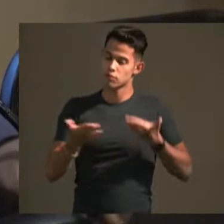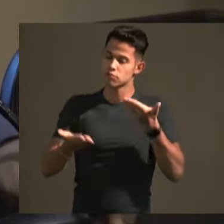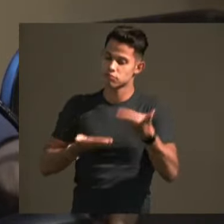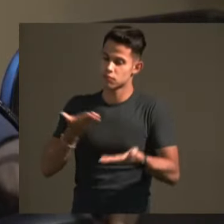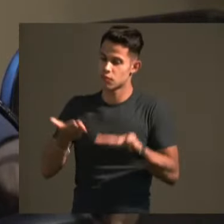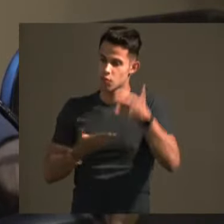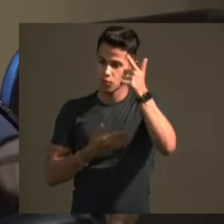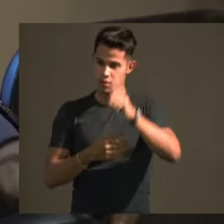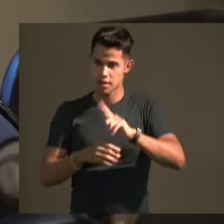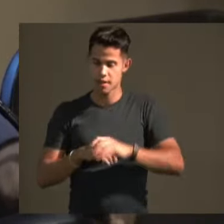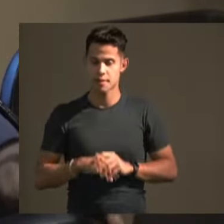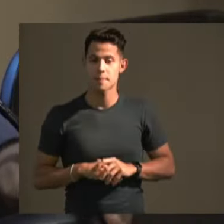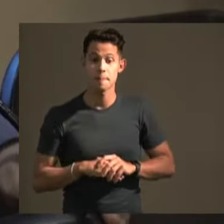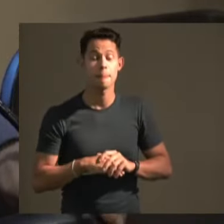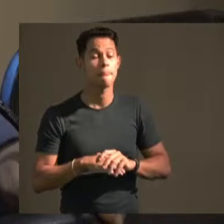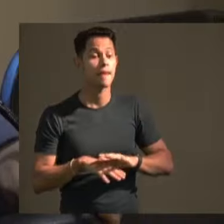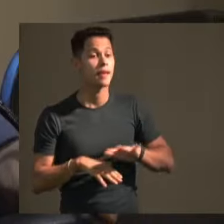conferência